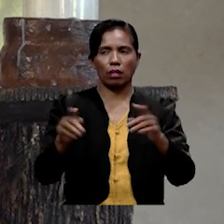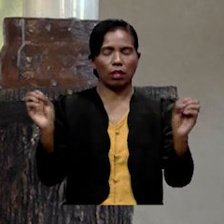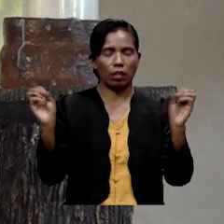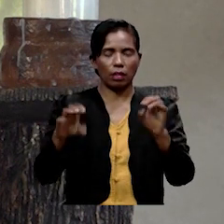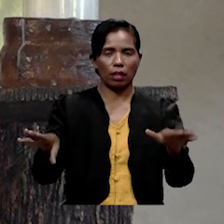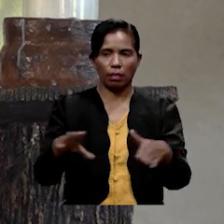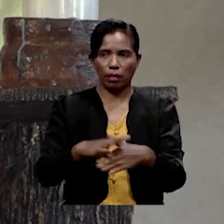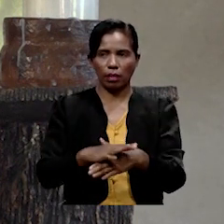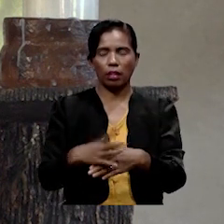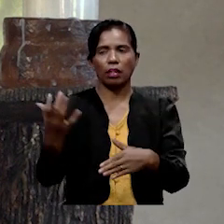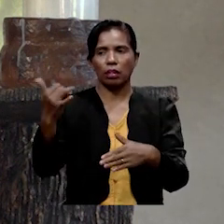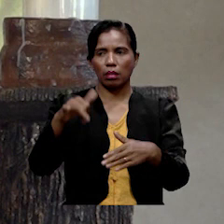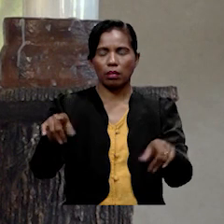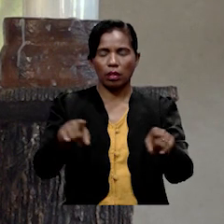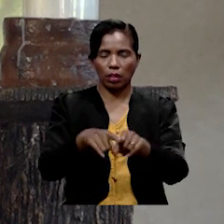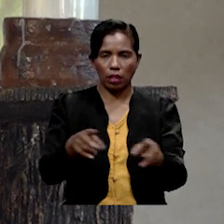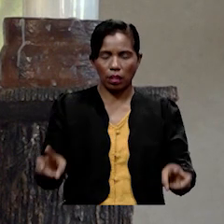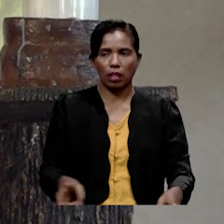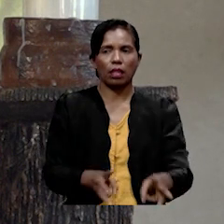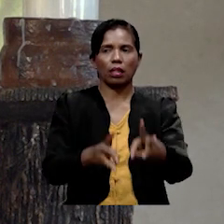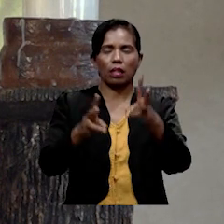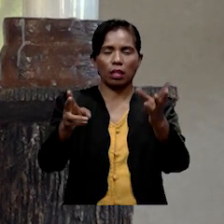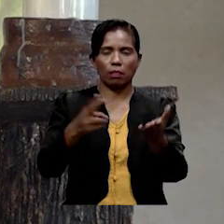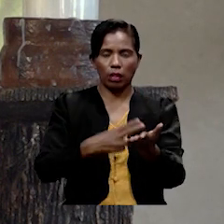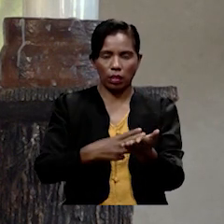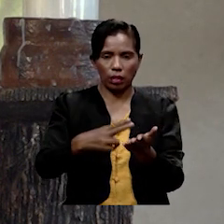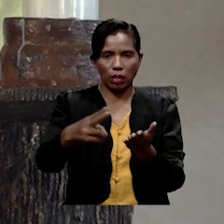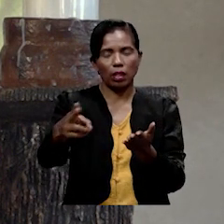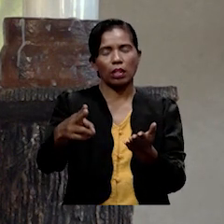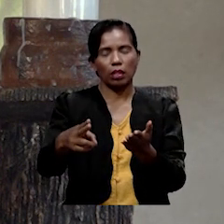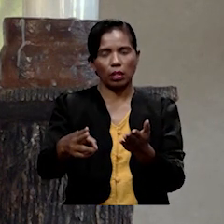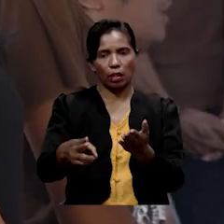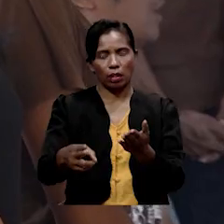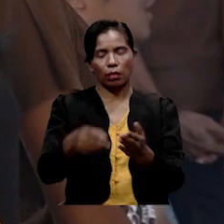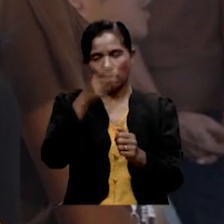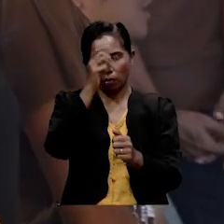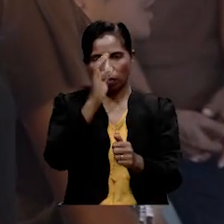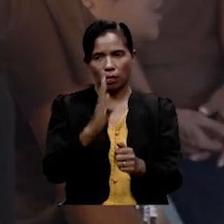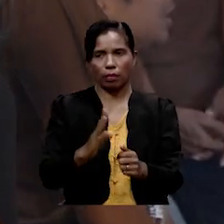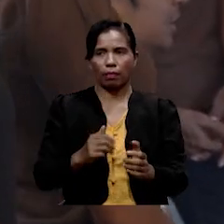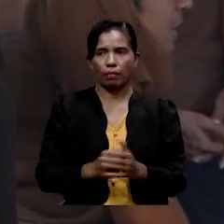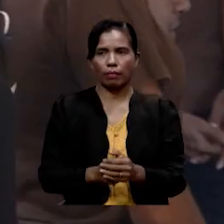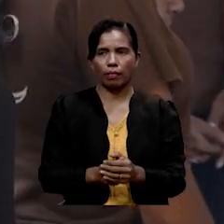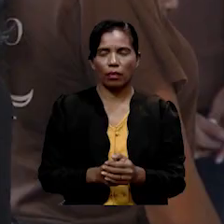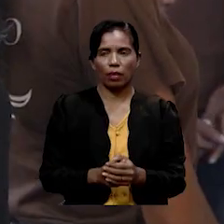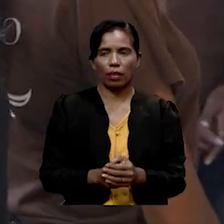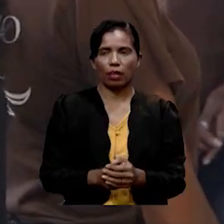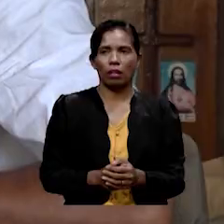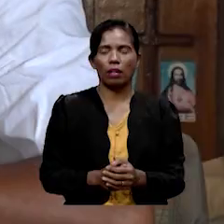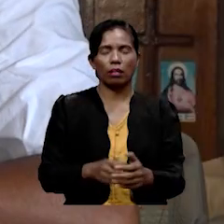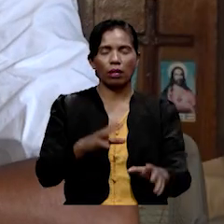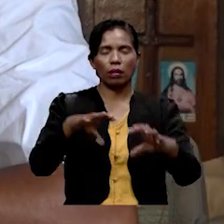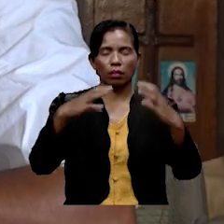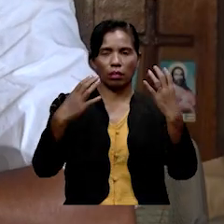mar, se da mós, e a dar a vida para a santidade, para a vida da santidade em uma família. Além de missa, antes nemos